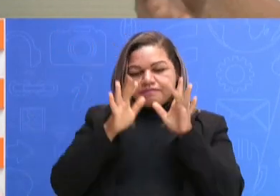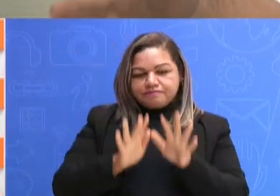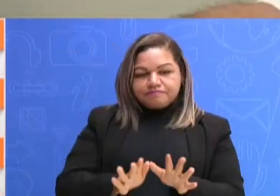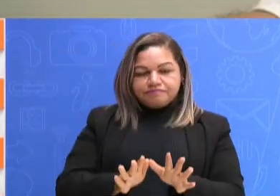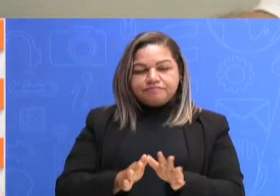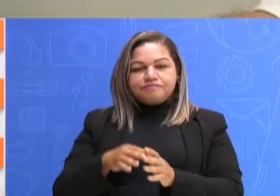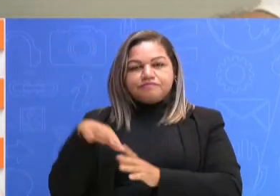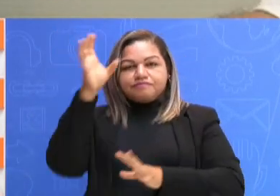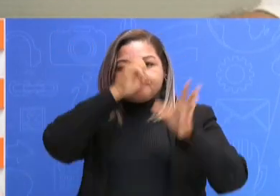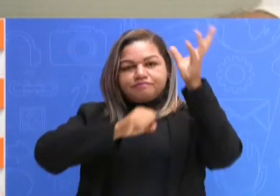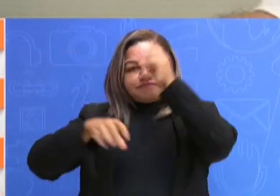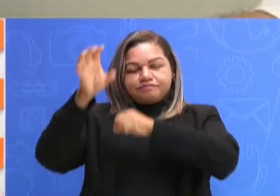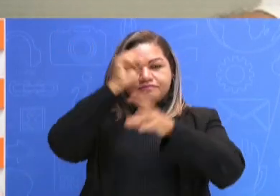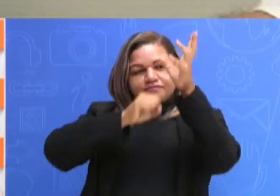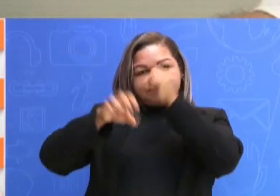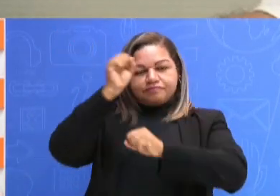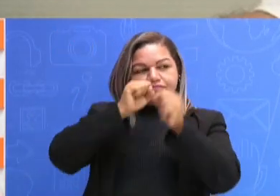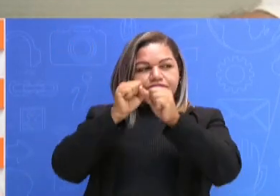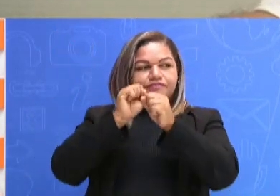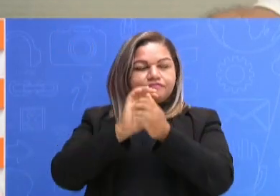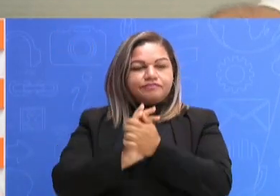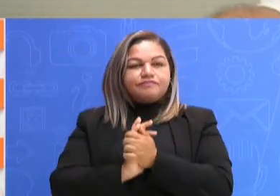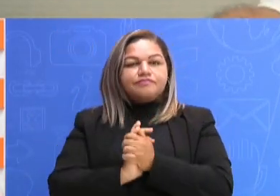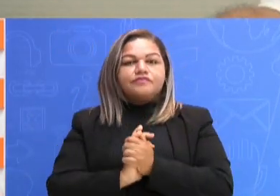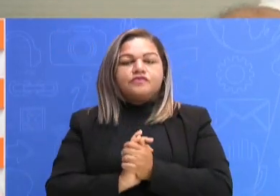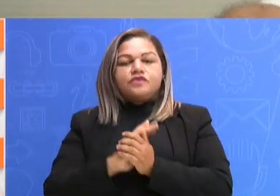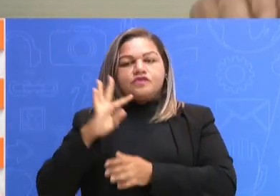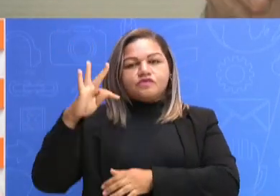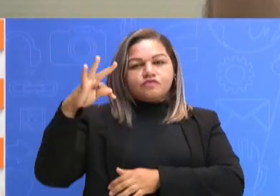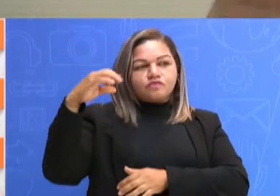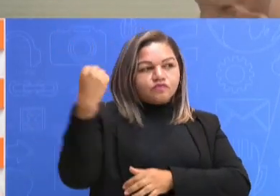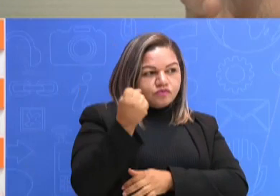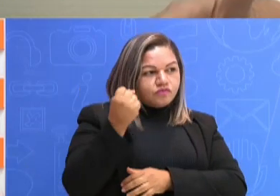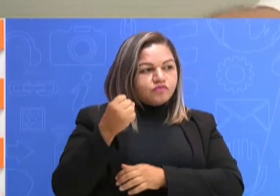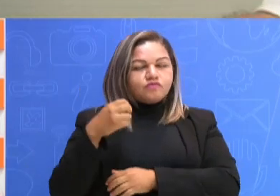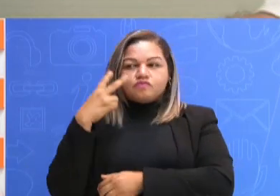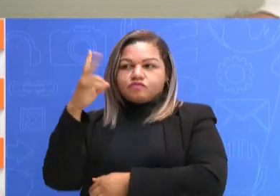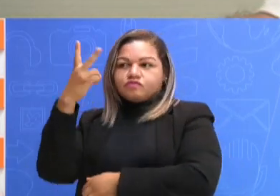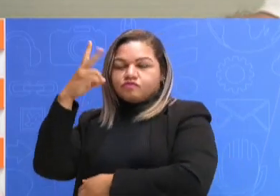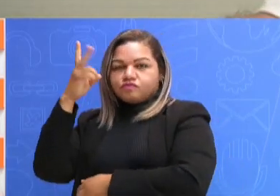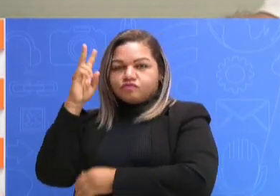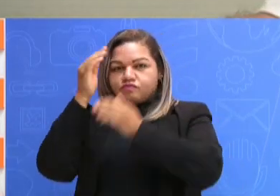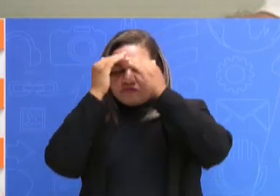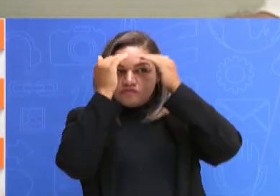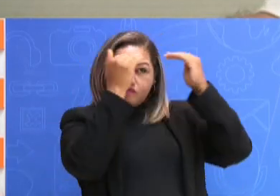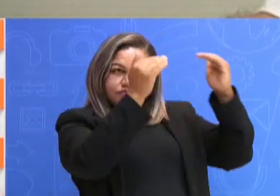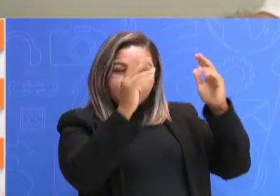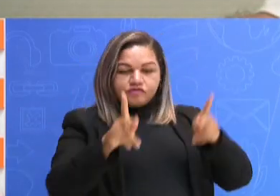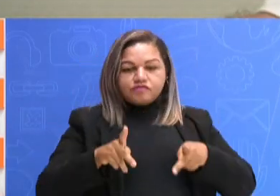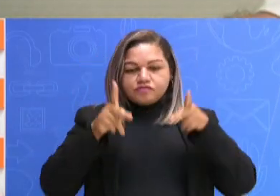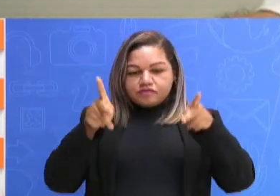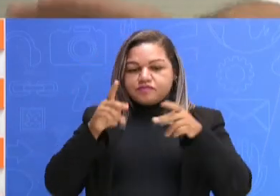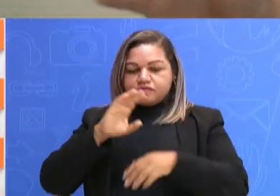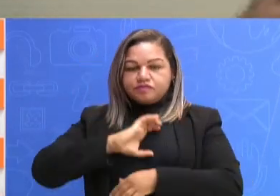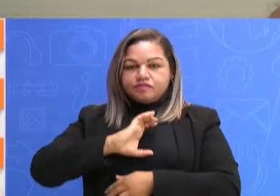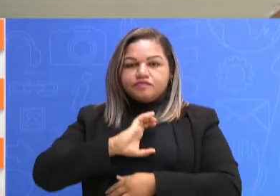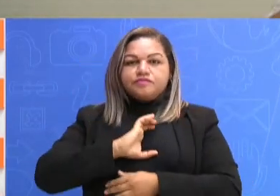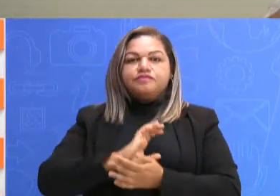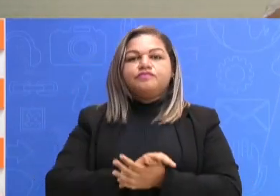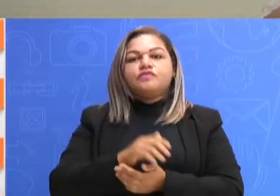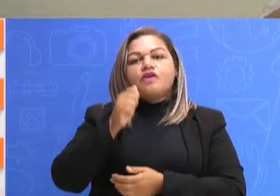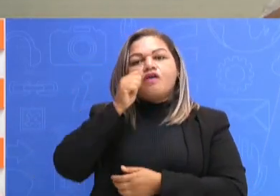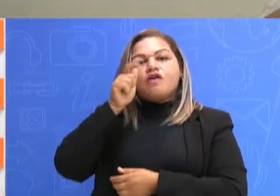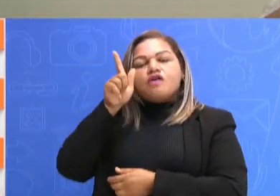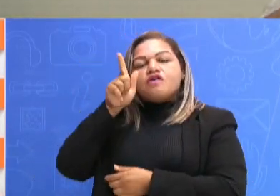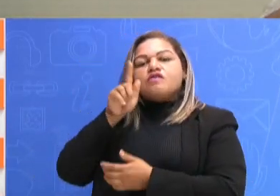esse aprendizado de vocês serve, acima de tudo, como valorização e respeito à população de Caxias. Augusto, eu